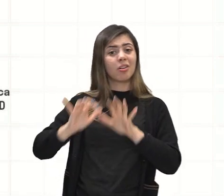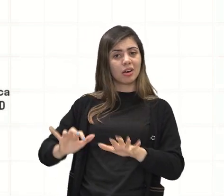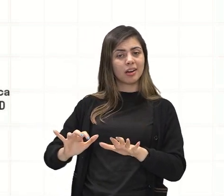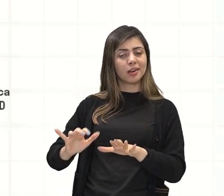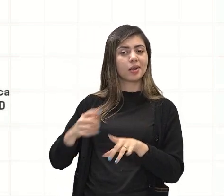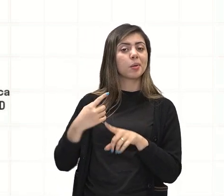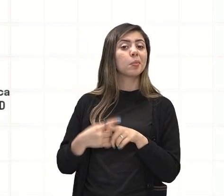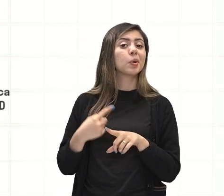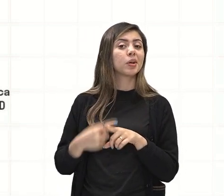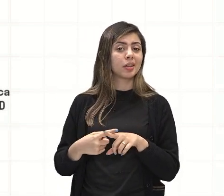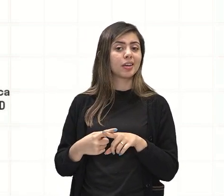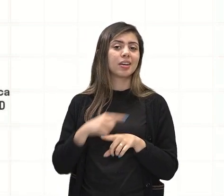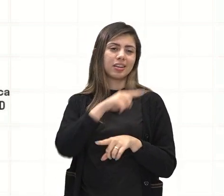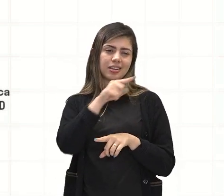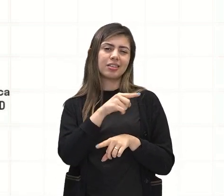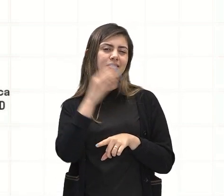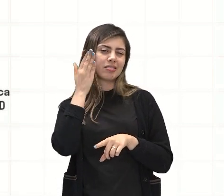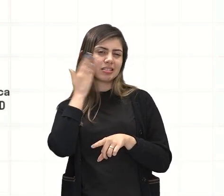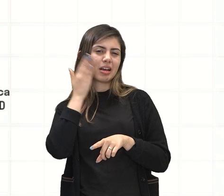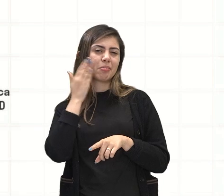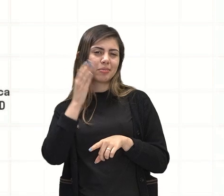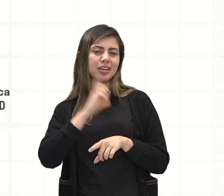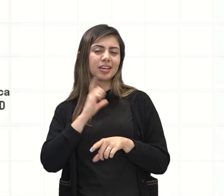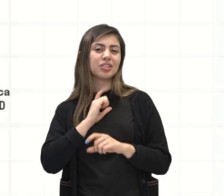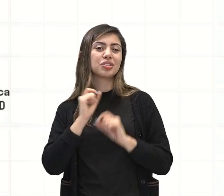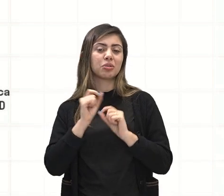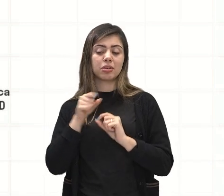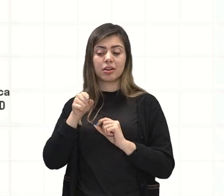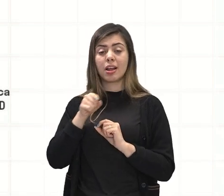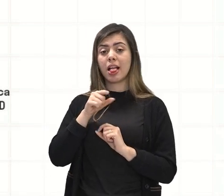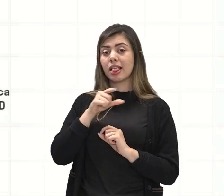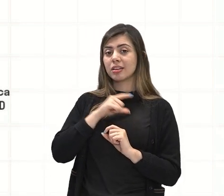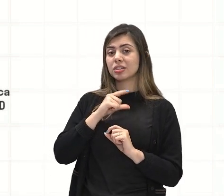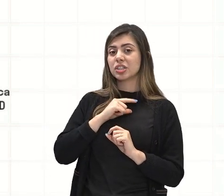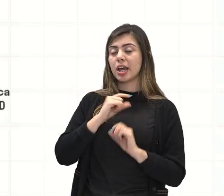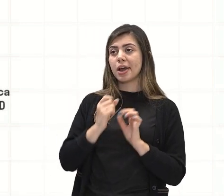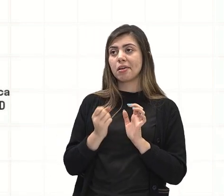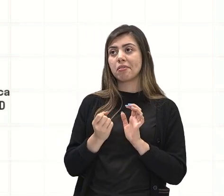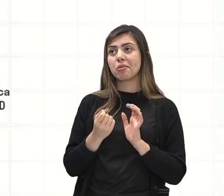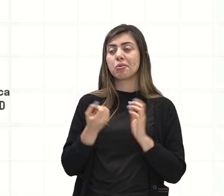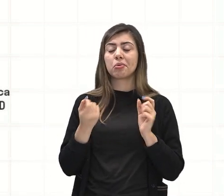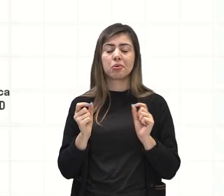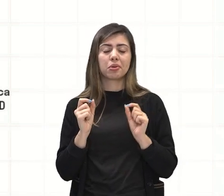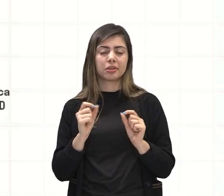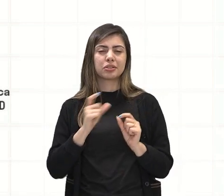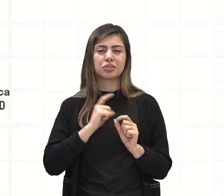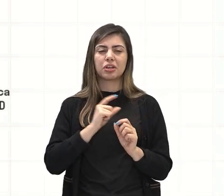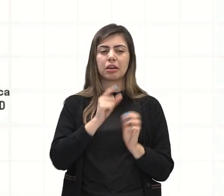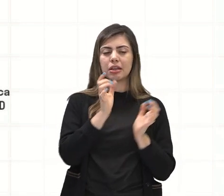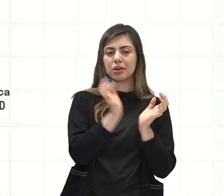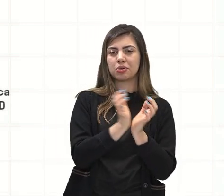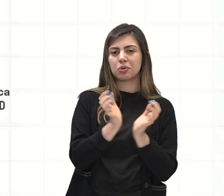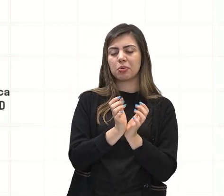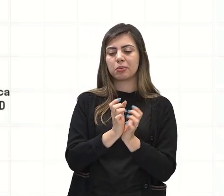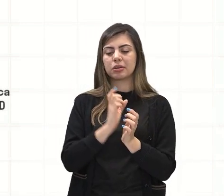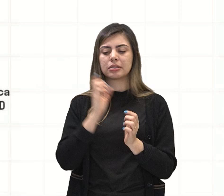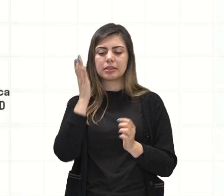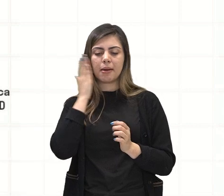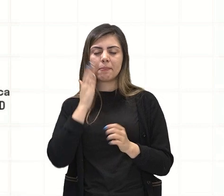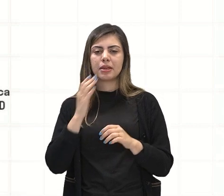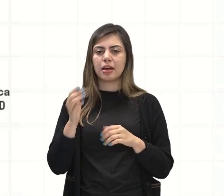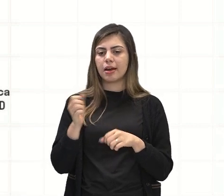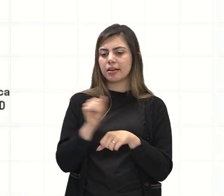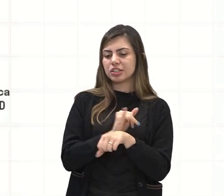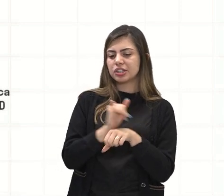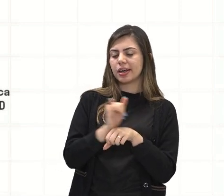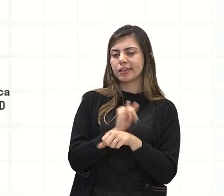faria com que uma outra classe que dominava as técnicas de comércio e também as formas